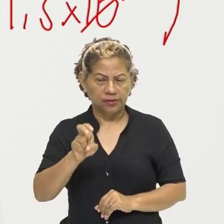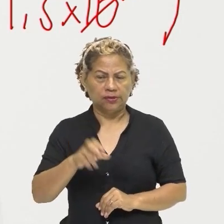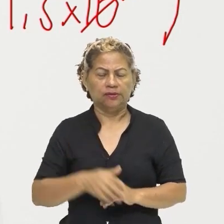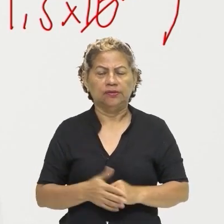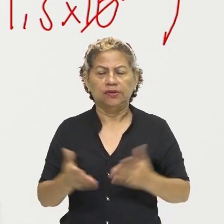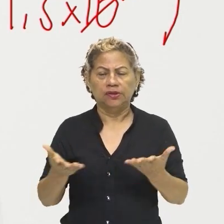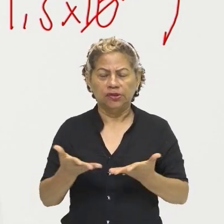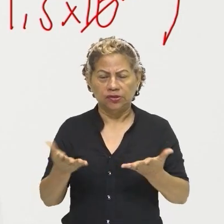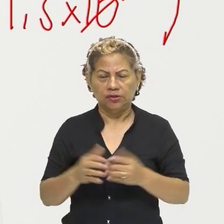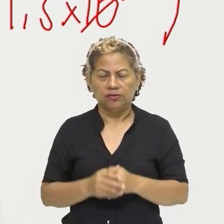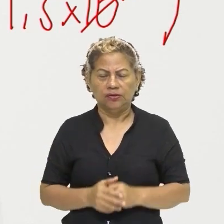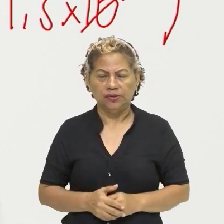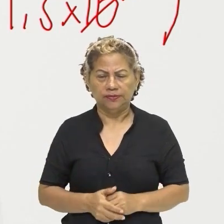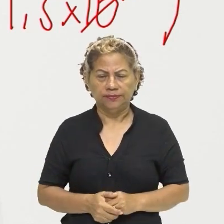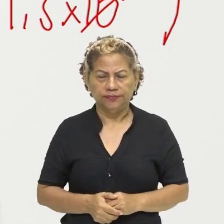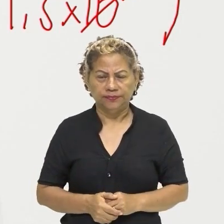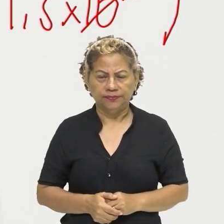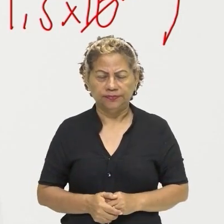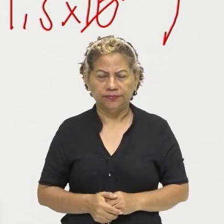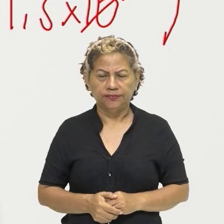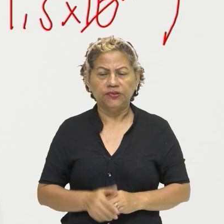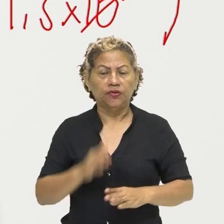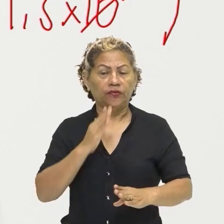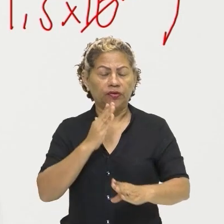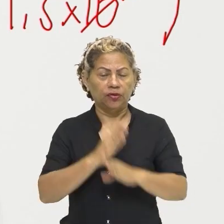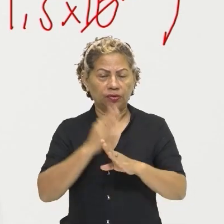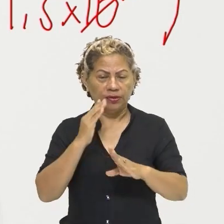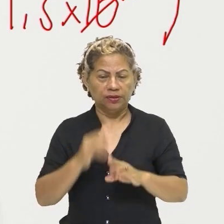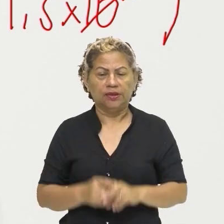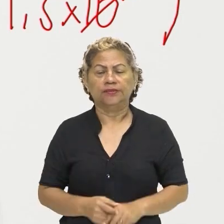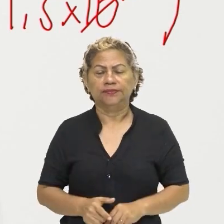raiz quadrada de 125,